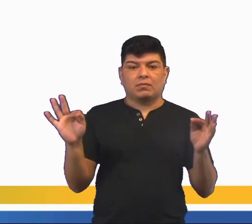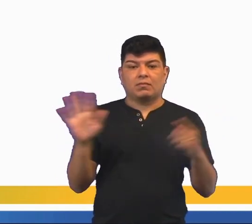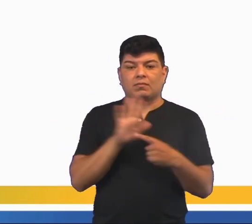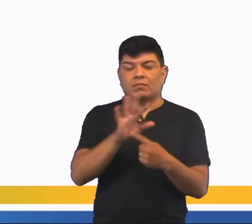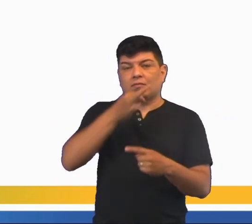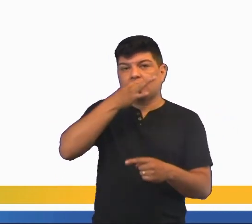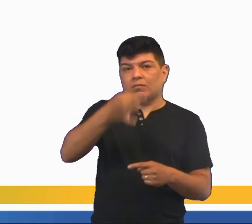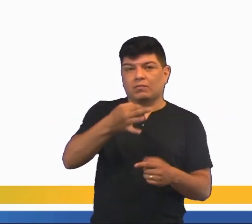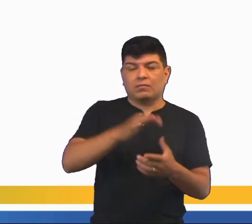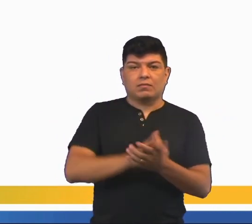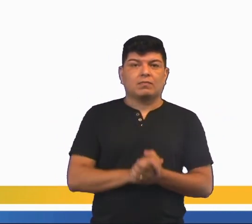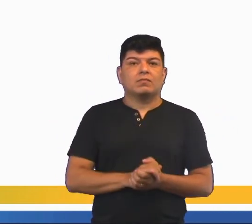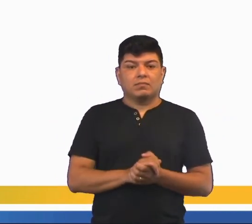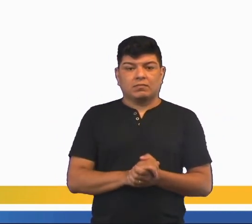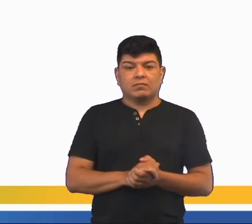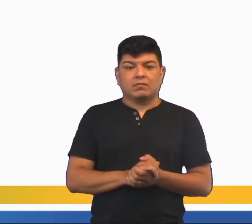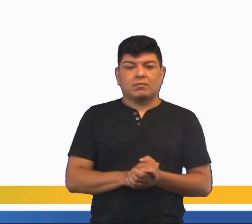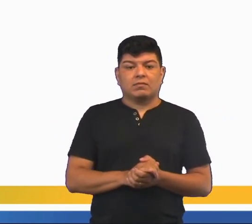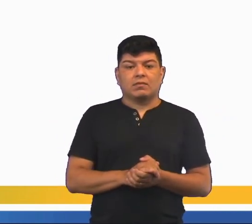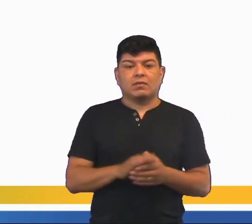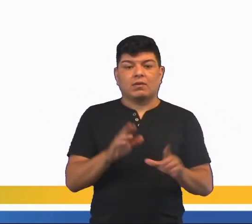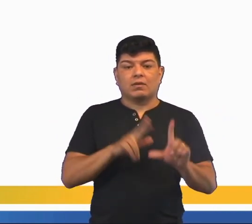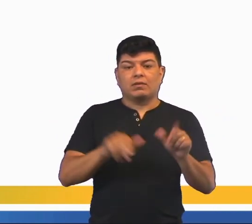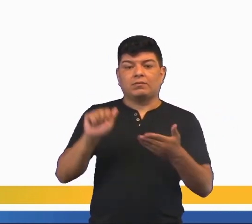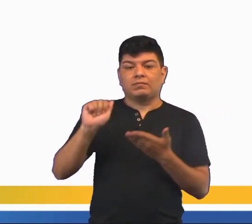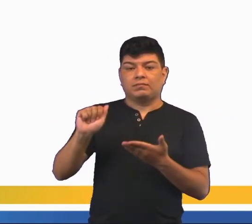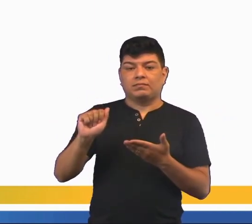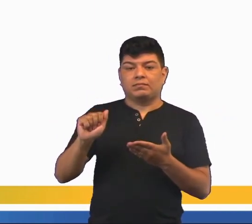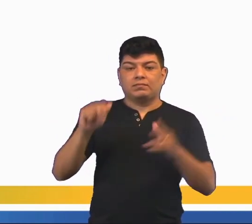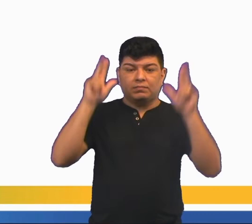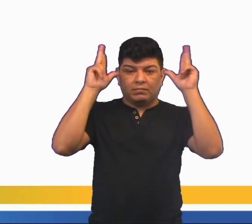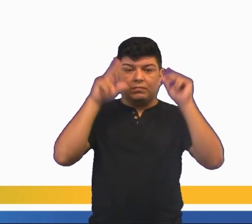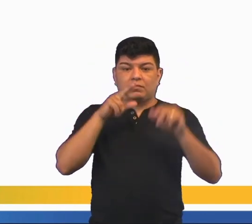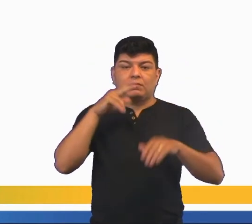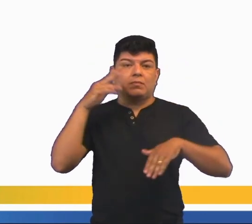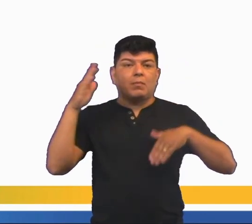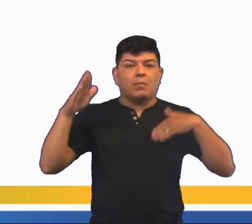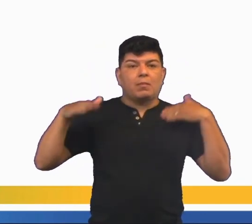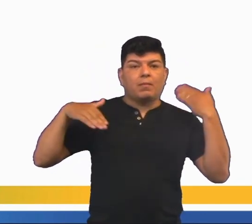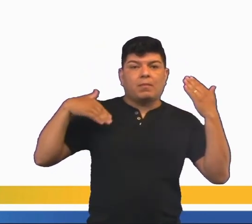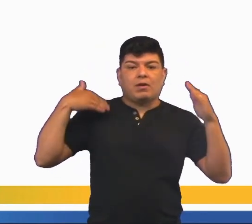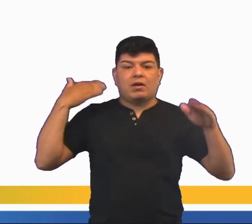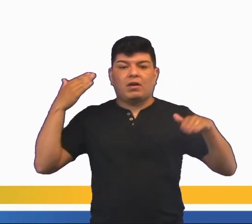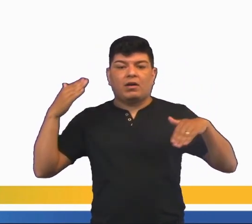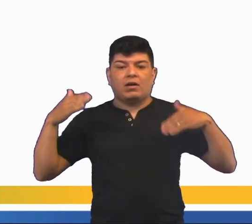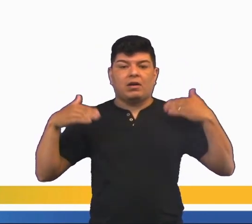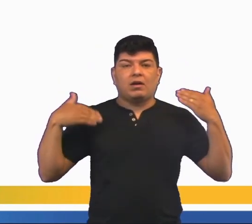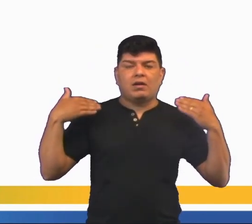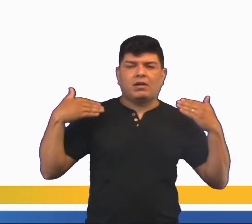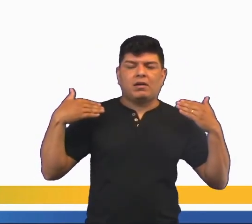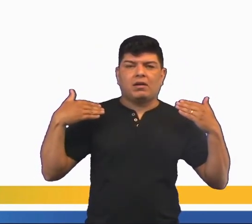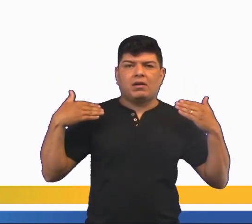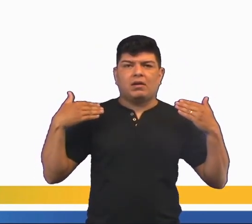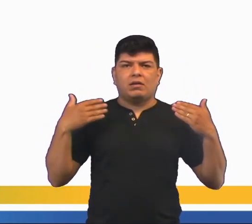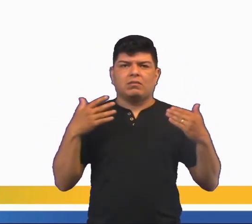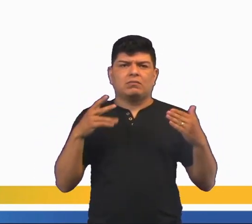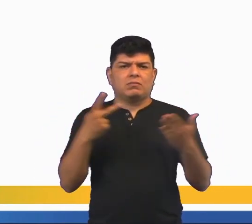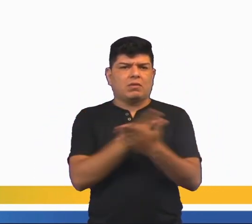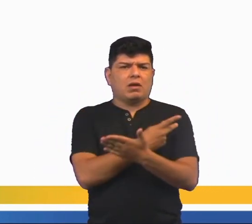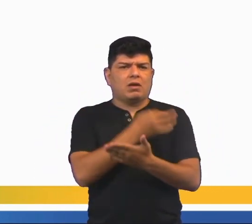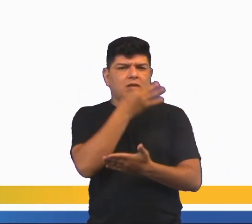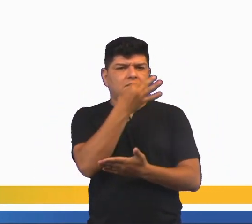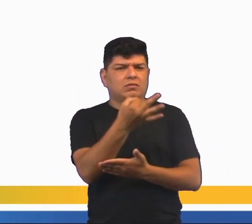uma opinião. Na alternativa A, a raposa passeava por um pomar. Aqui é um fato